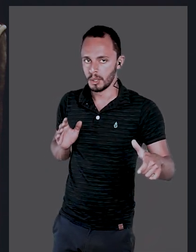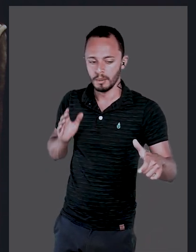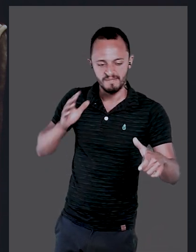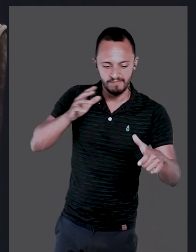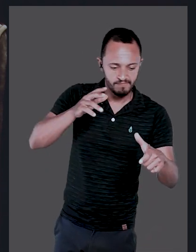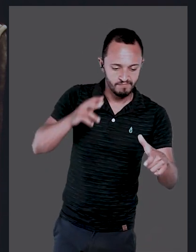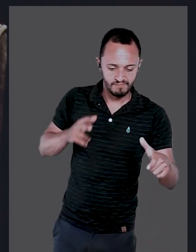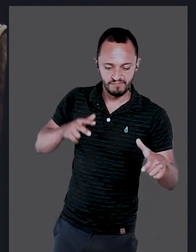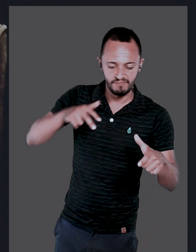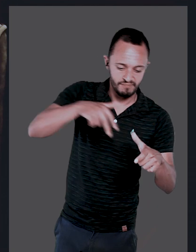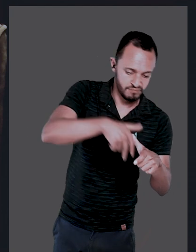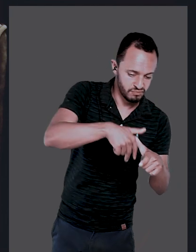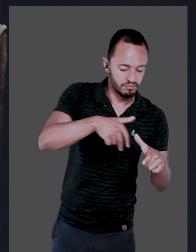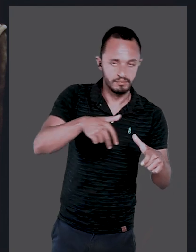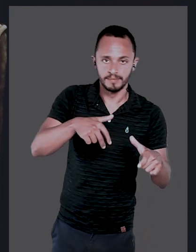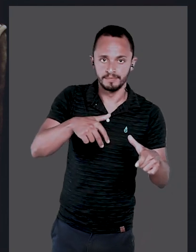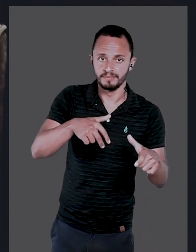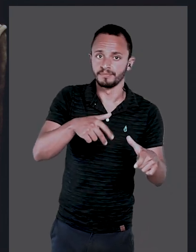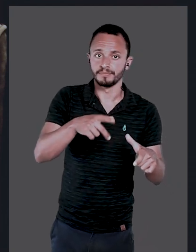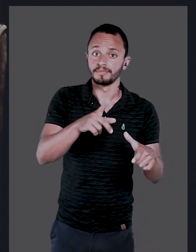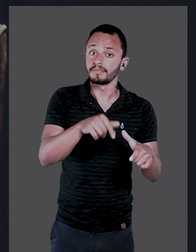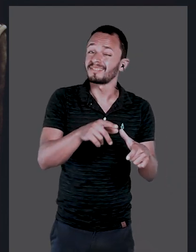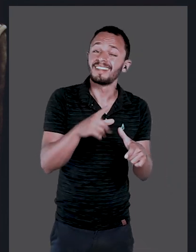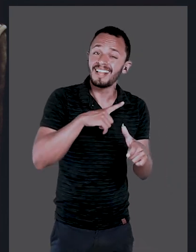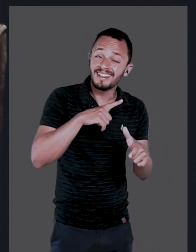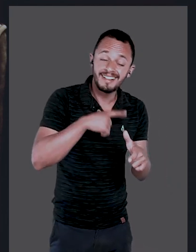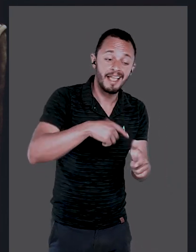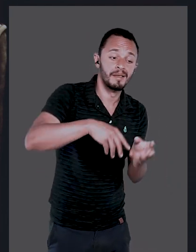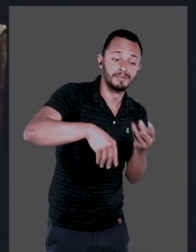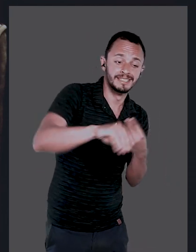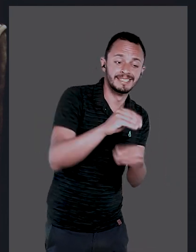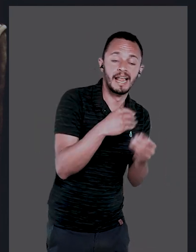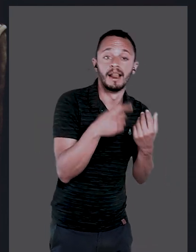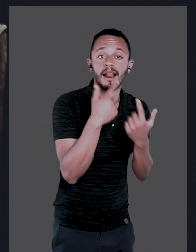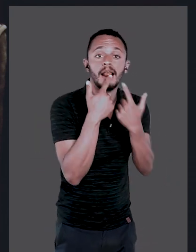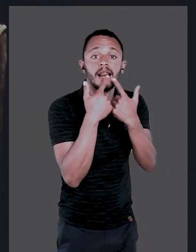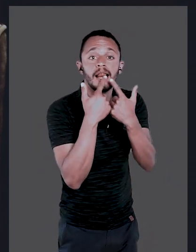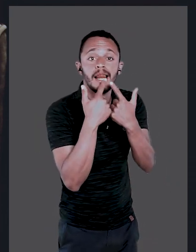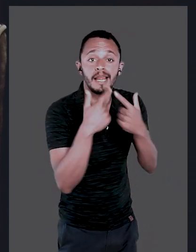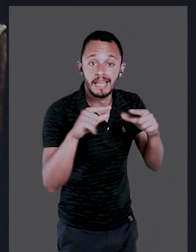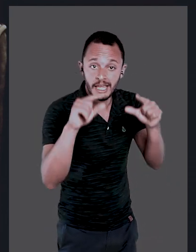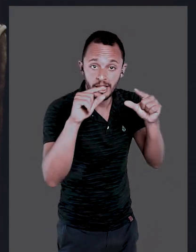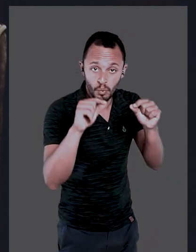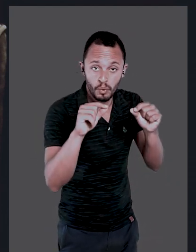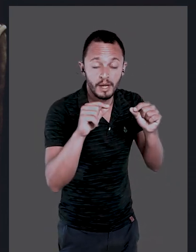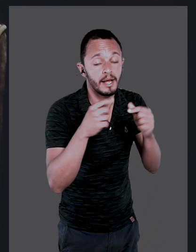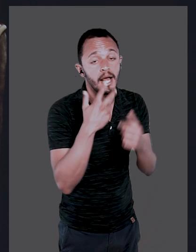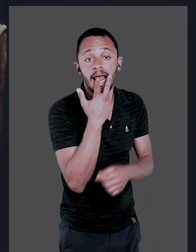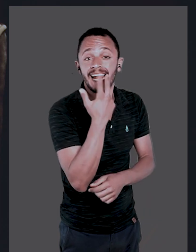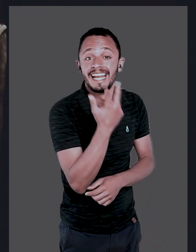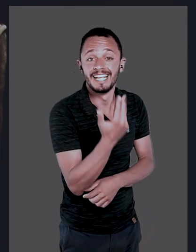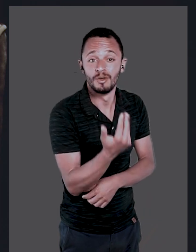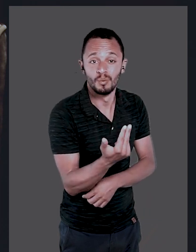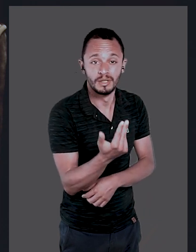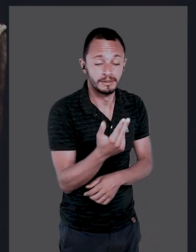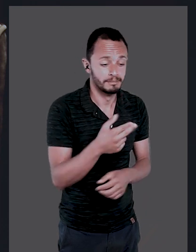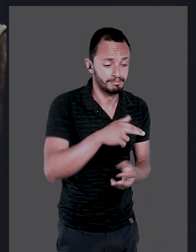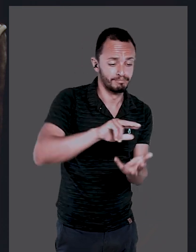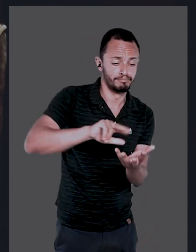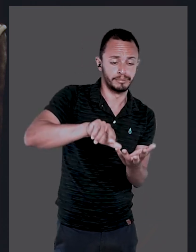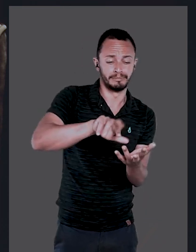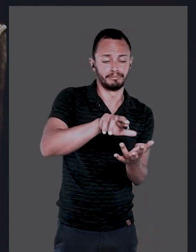projetos literários como o do Guimarães Rosa existem, em que ele procura uma mestiçagem das línguas, em que ele